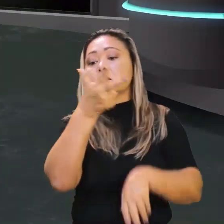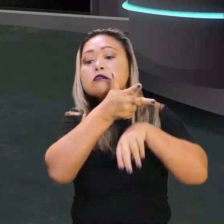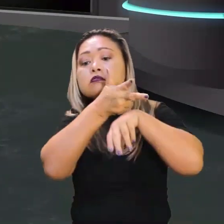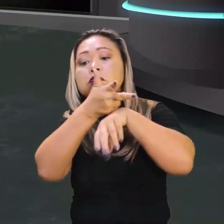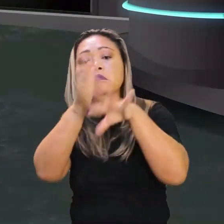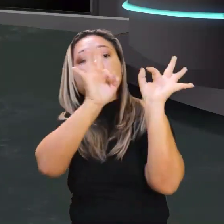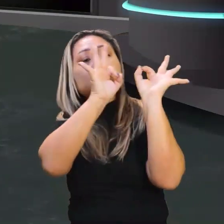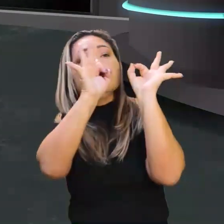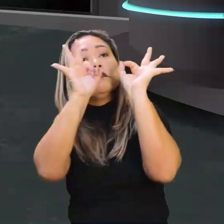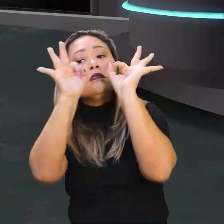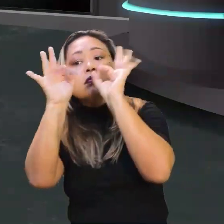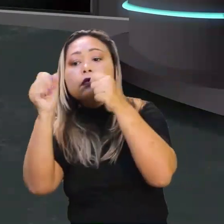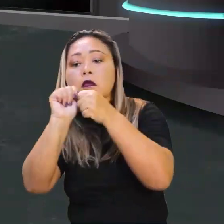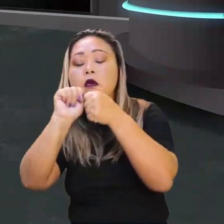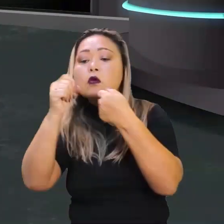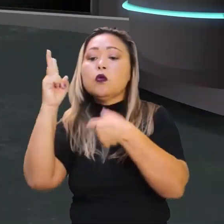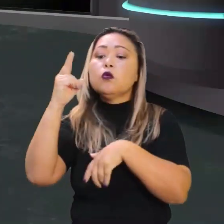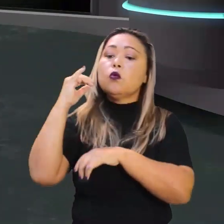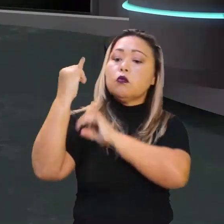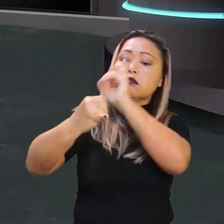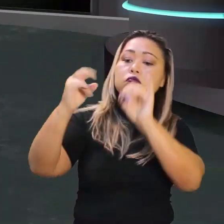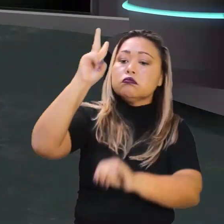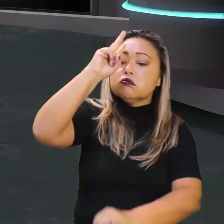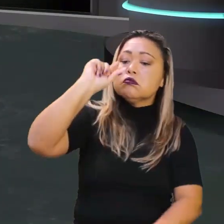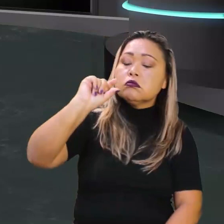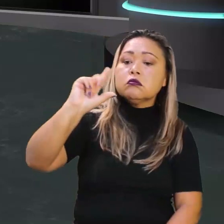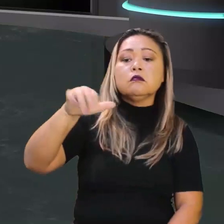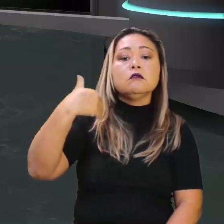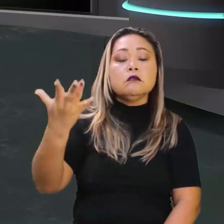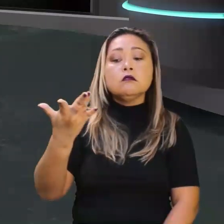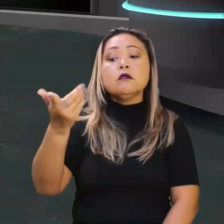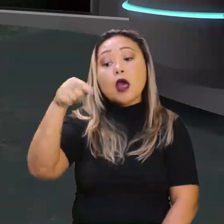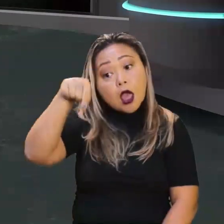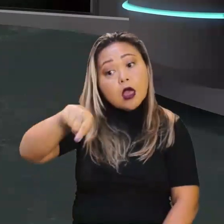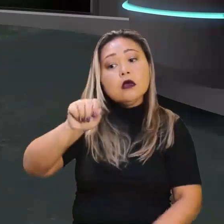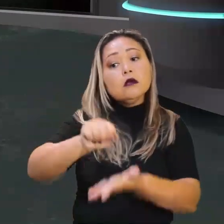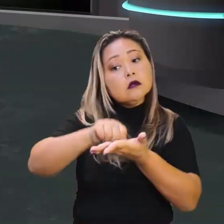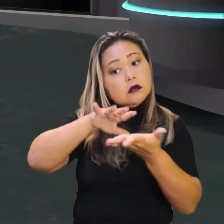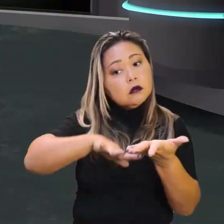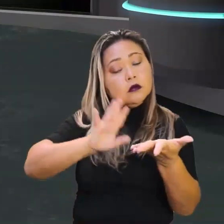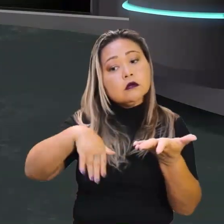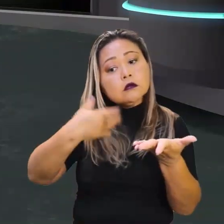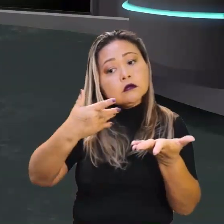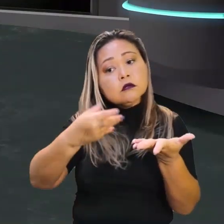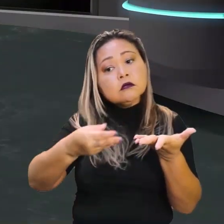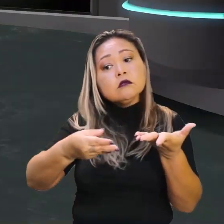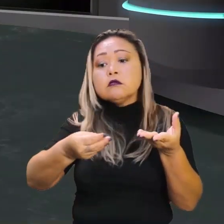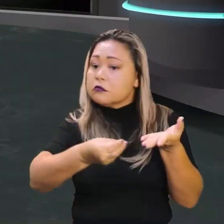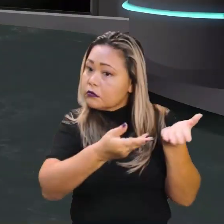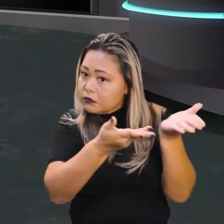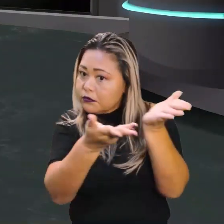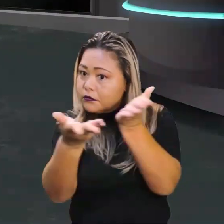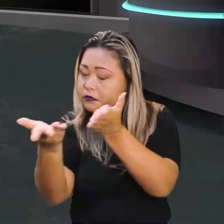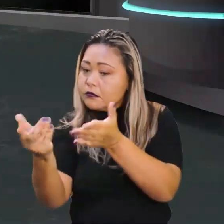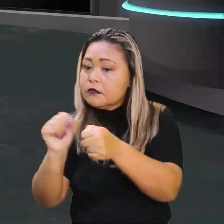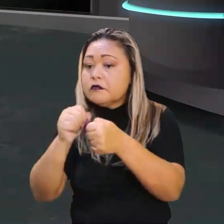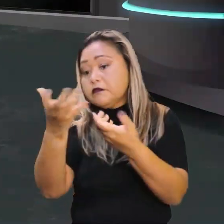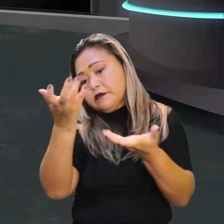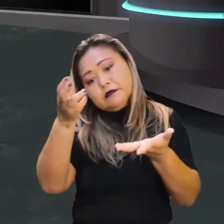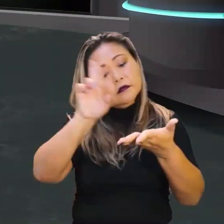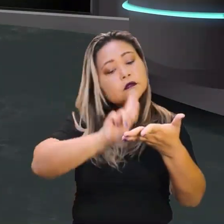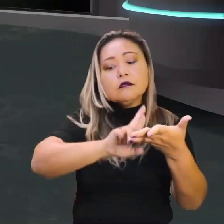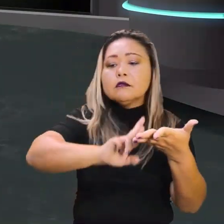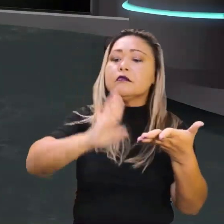conta um pouco aí da história. Então, foram essas as atividades que nós trouxemos para vocês. Espero que tenham